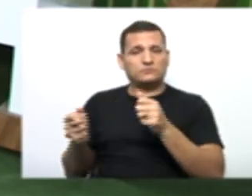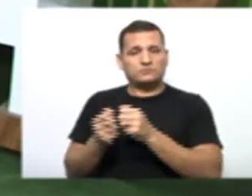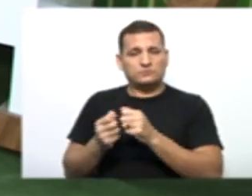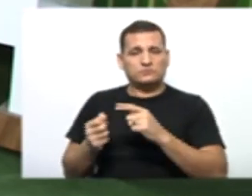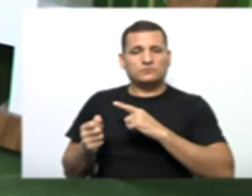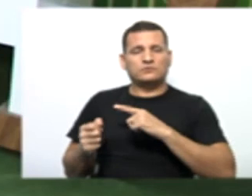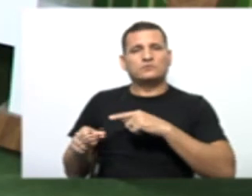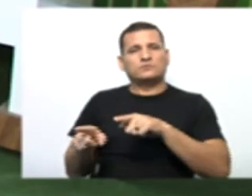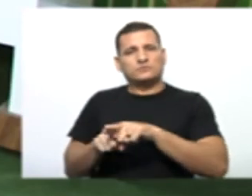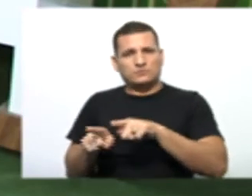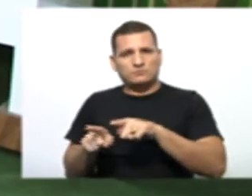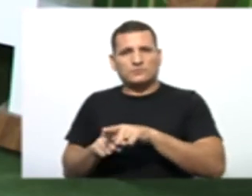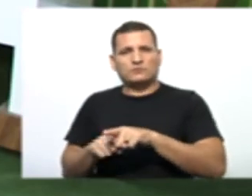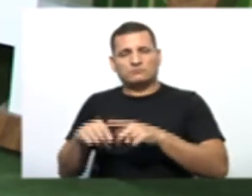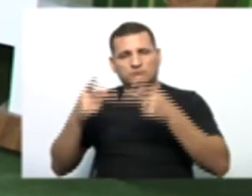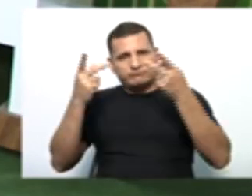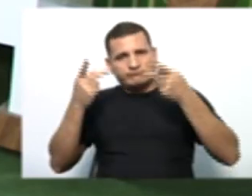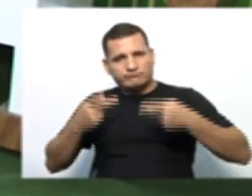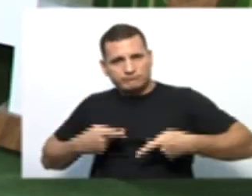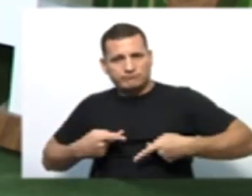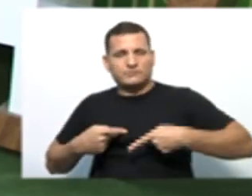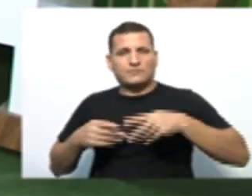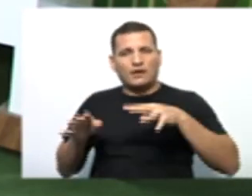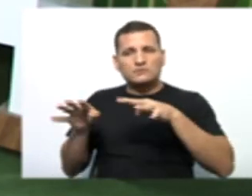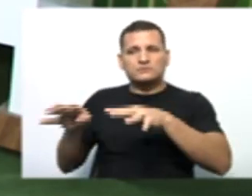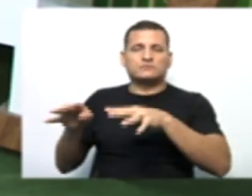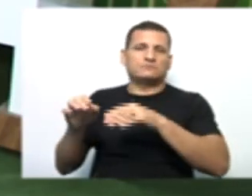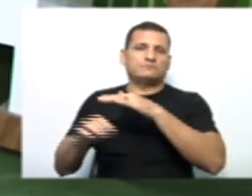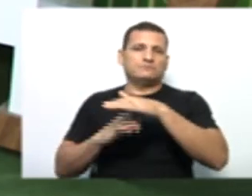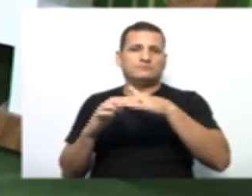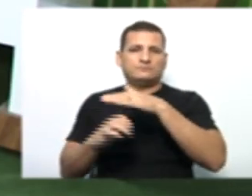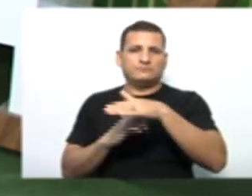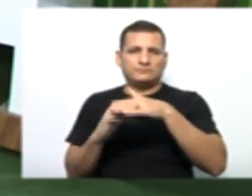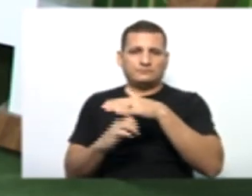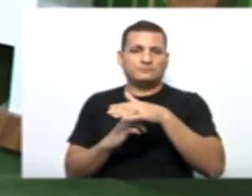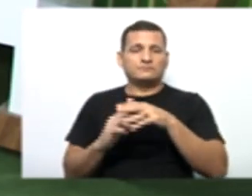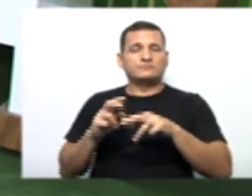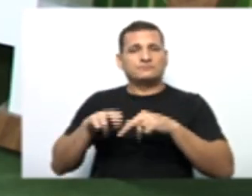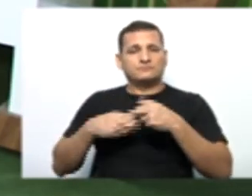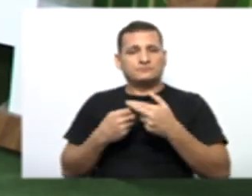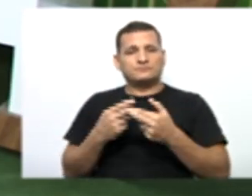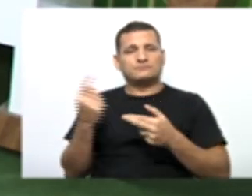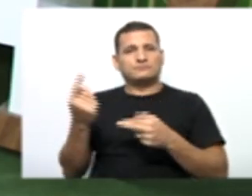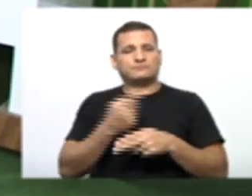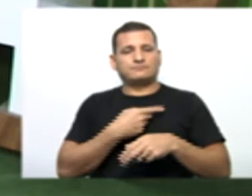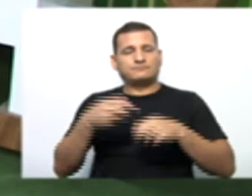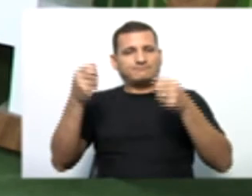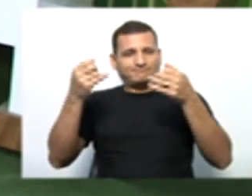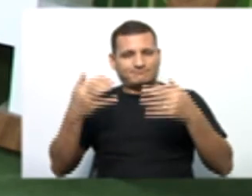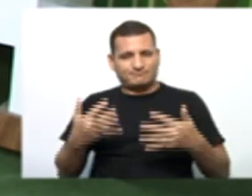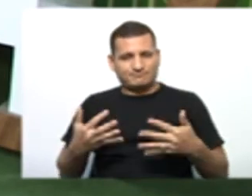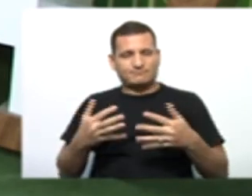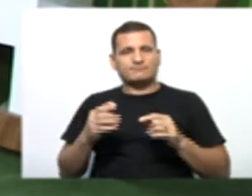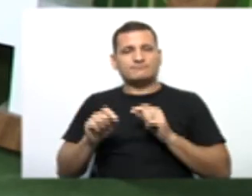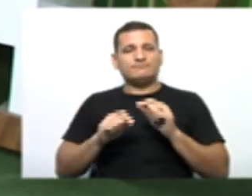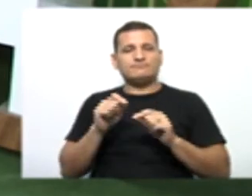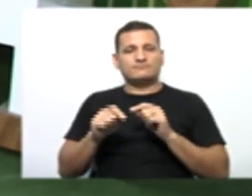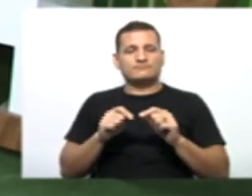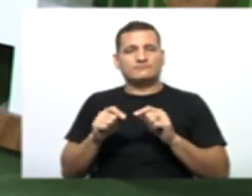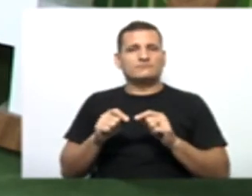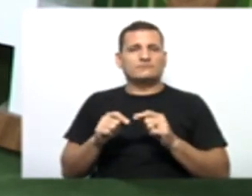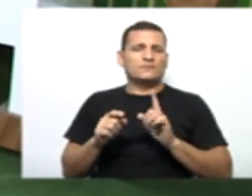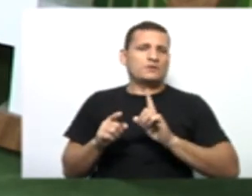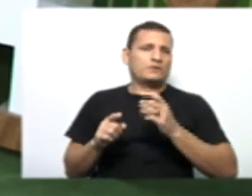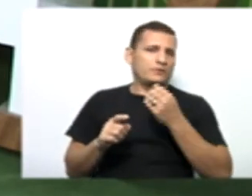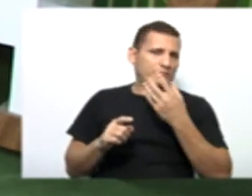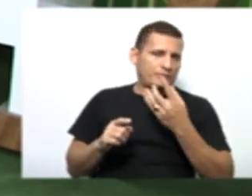tenham um reconhecimento e uma atenção por parte da empresa. E por isso que nós falamos, né, agora há pouco, que não vale a